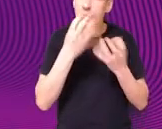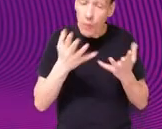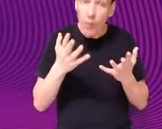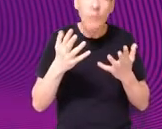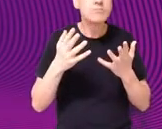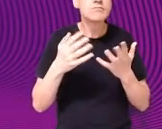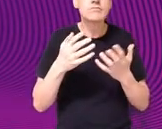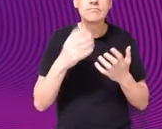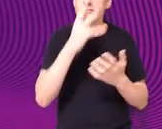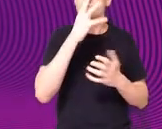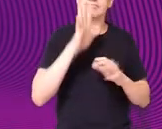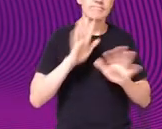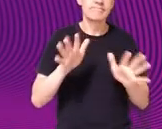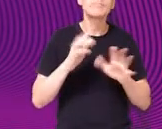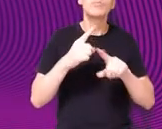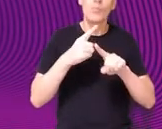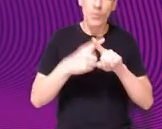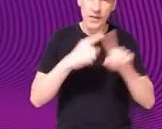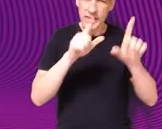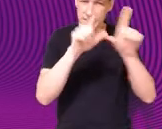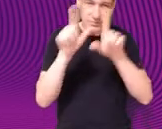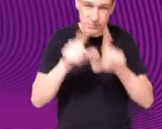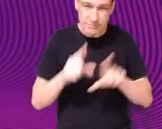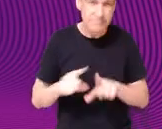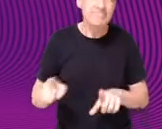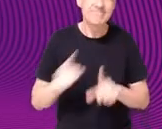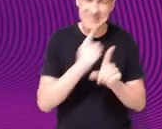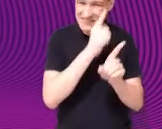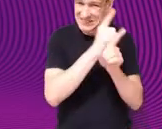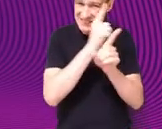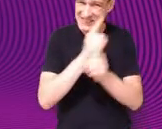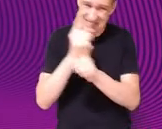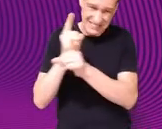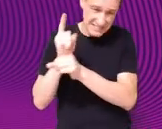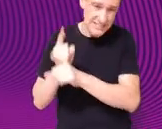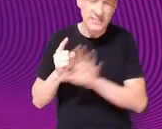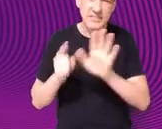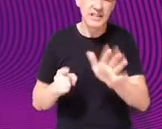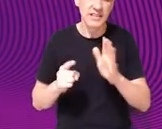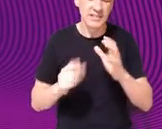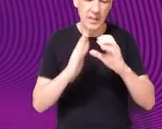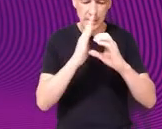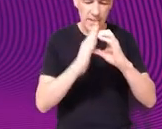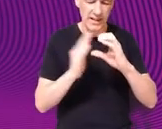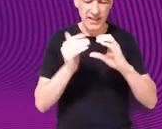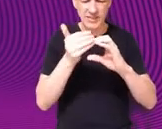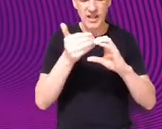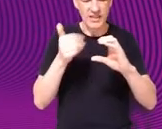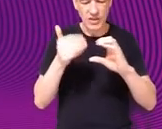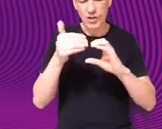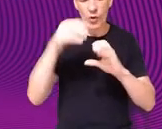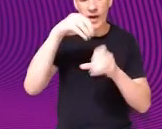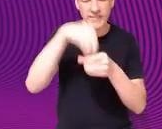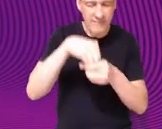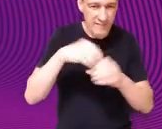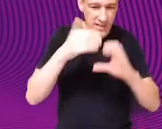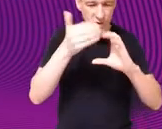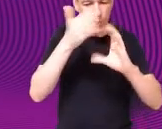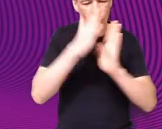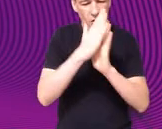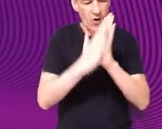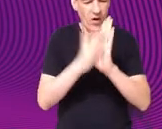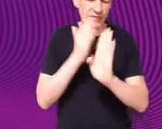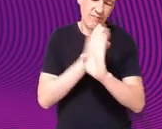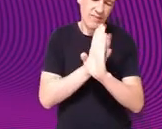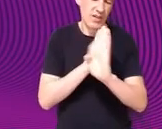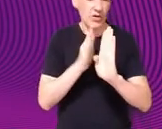marcou praticamente todo o septo, pegou parede anterior, parede inferior, em várias regiões compatíveis com aquilo